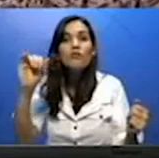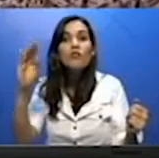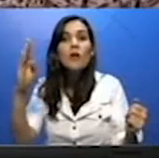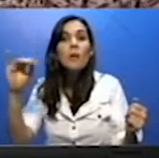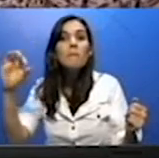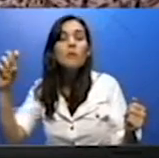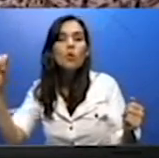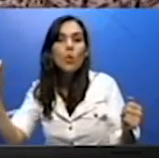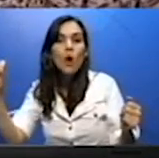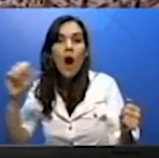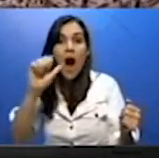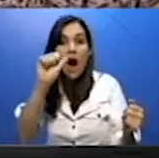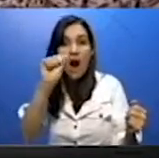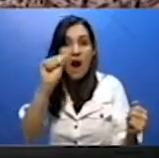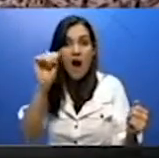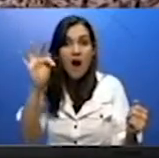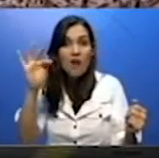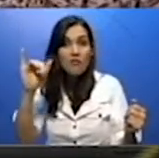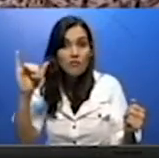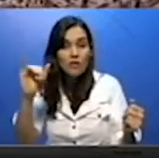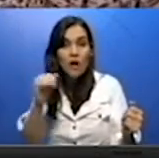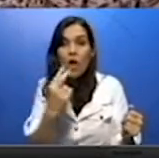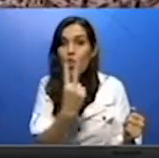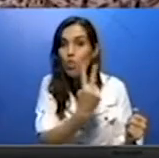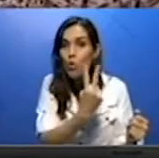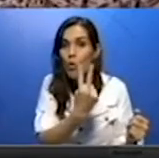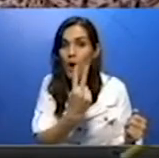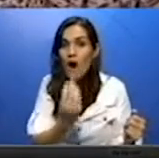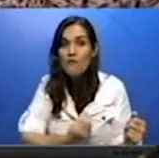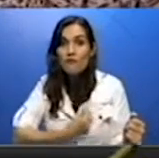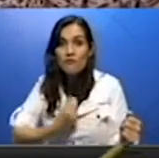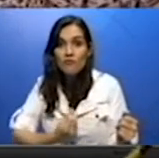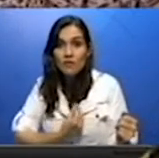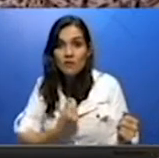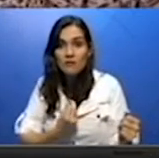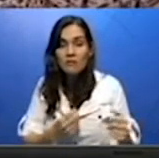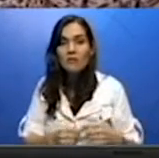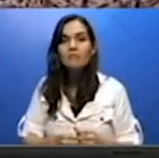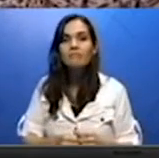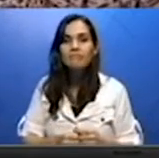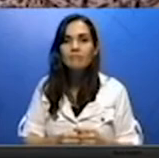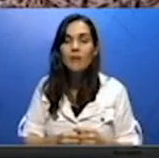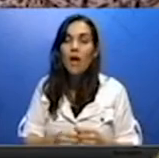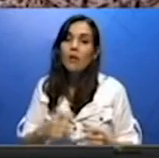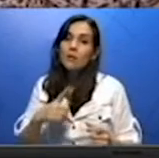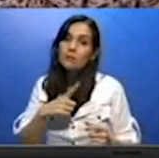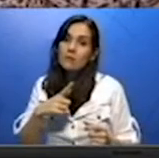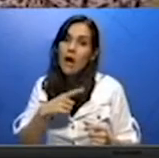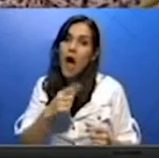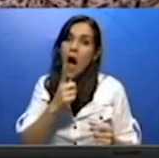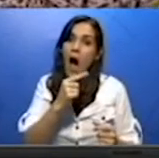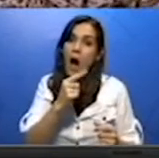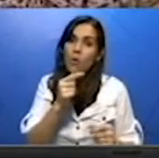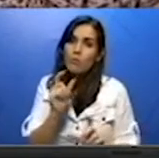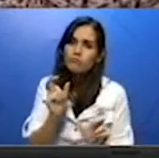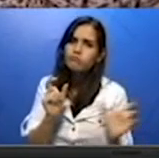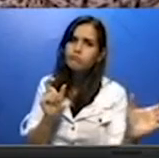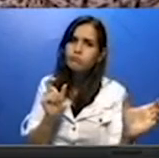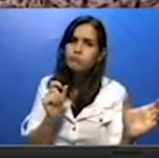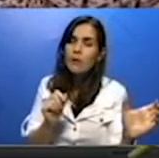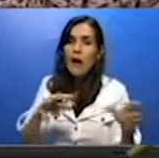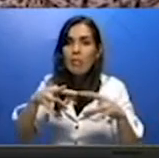significa dois viu vida são animais de duas vidas uma vida em ambiente Aquático EA outra vida e ambiente